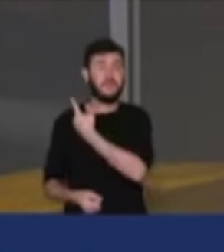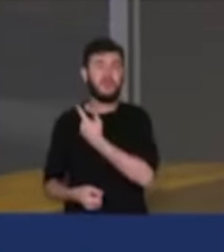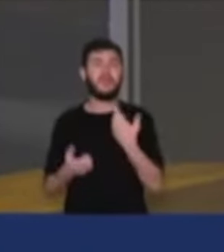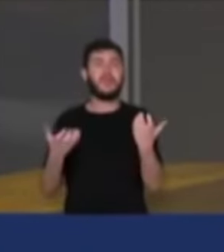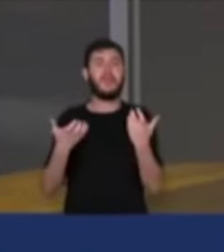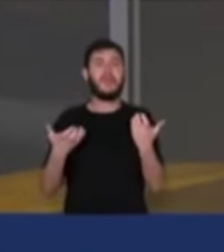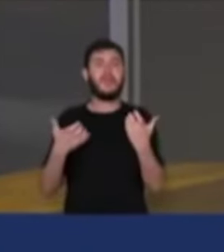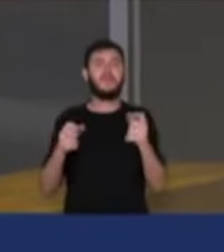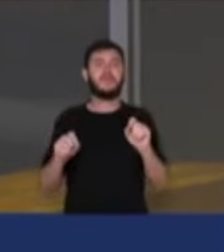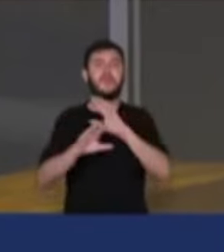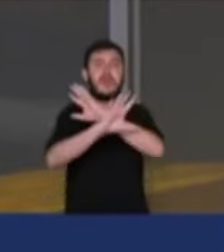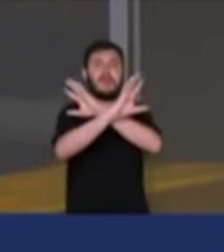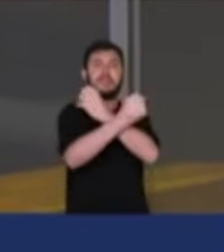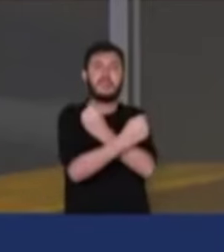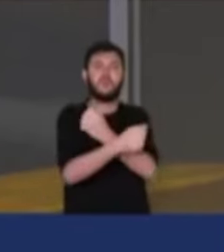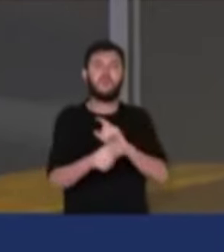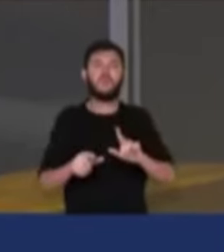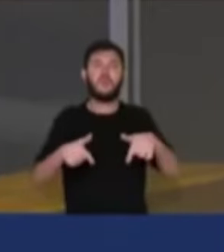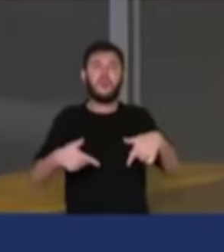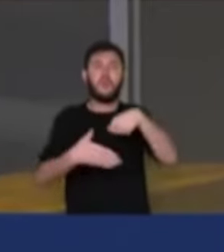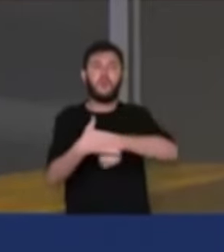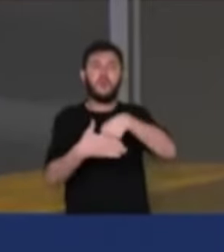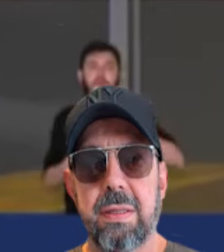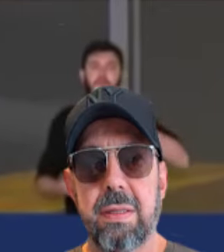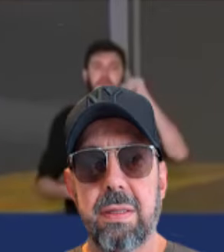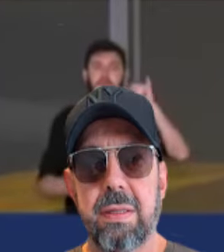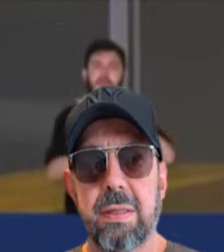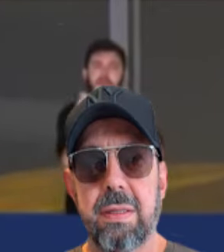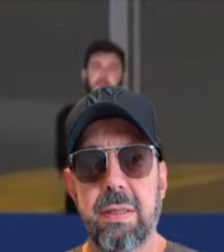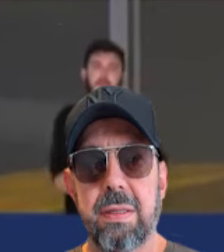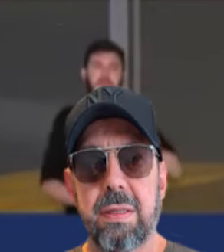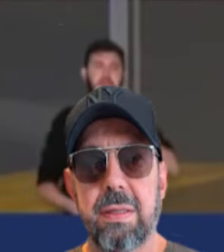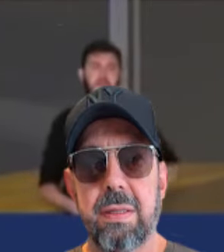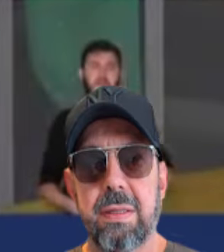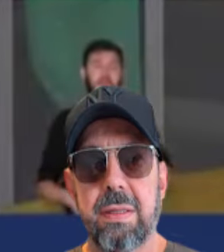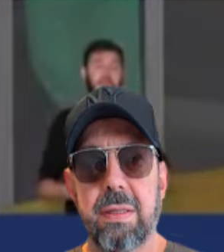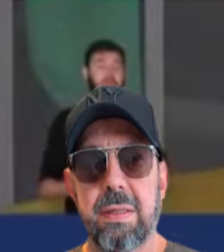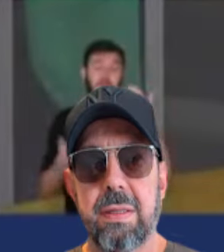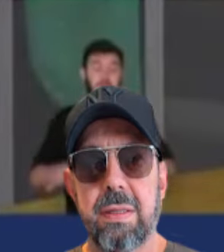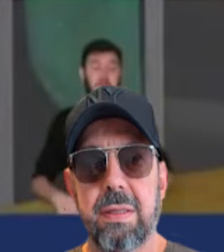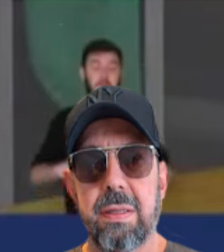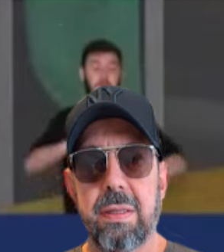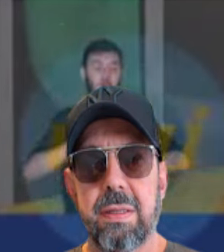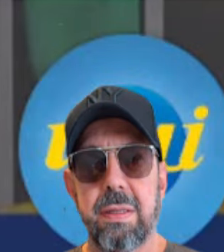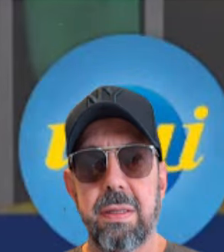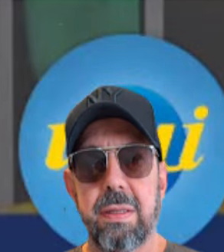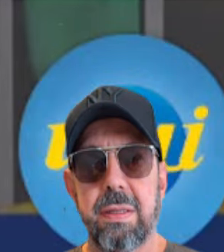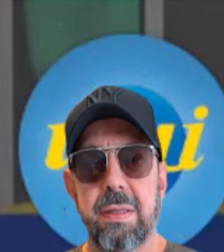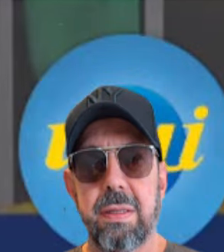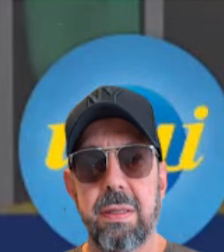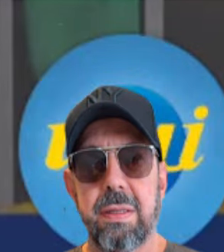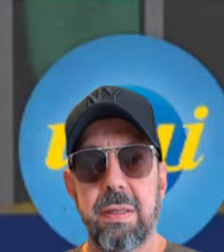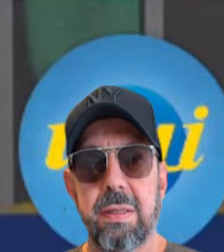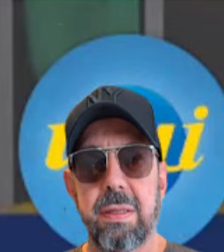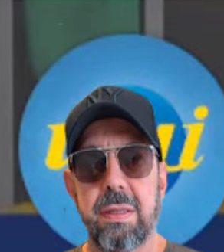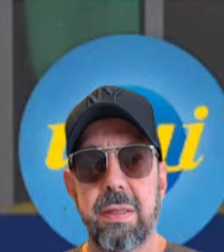censura nós não queremos um órgão ministerial ou alguém que possa baixar um decreto um governo dizendo o que é verdade o que é mentira e calando